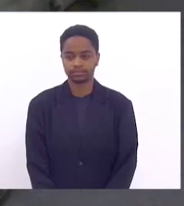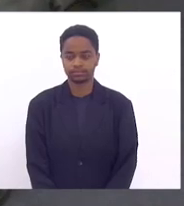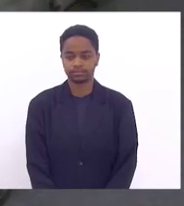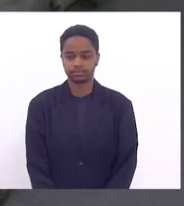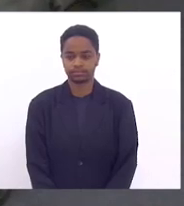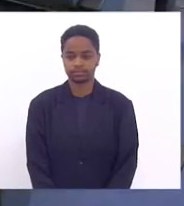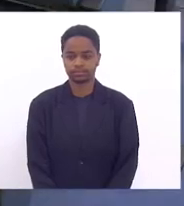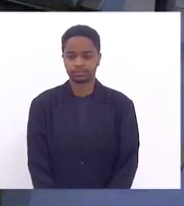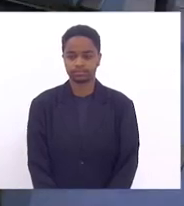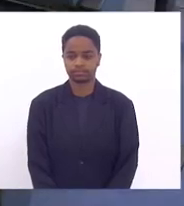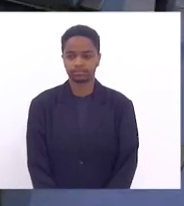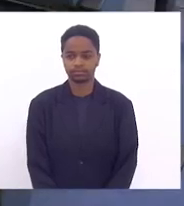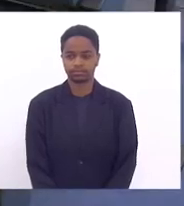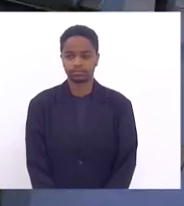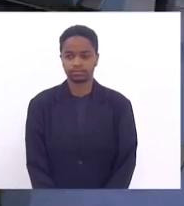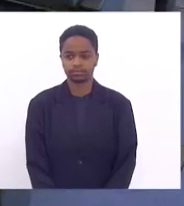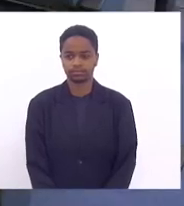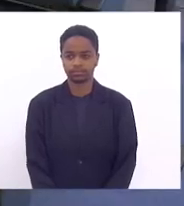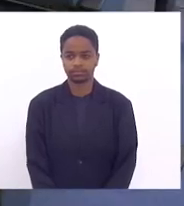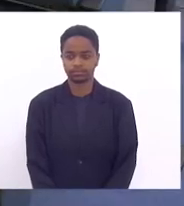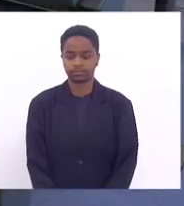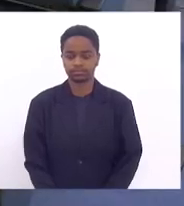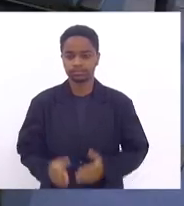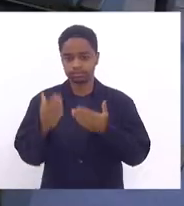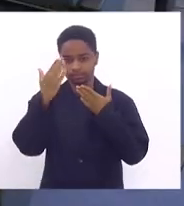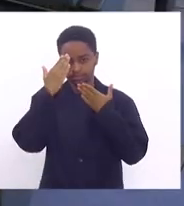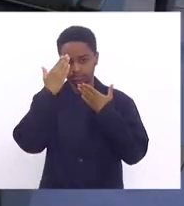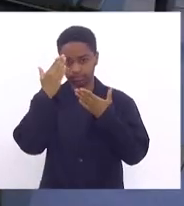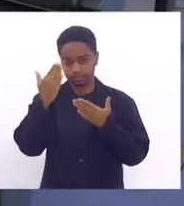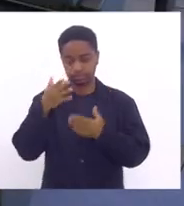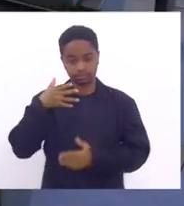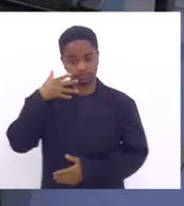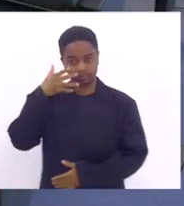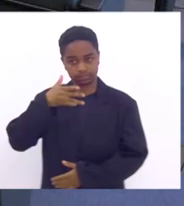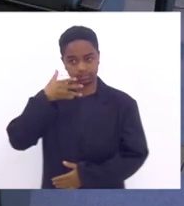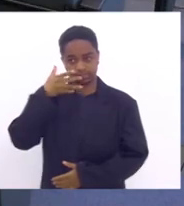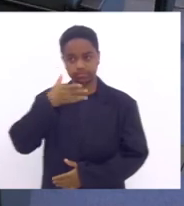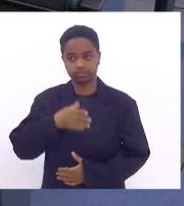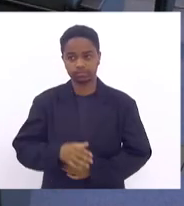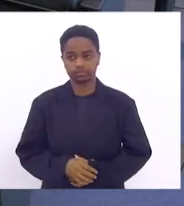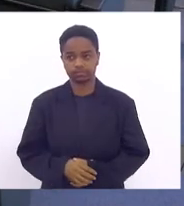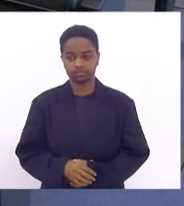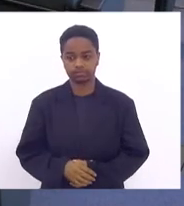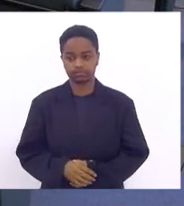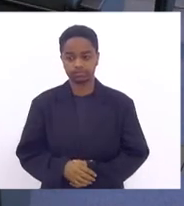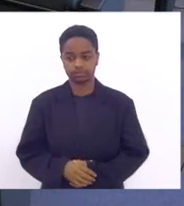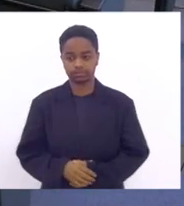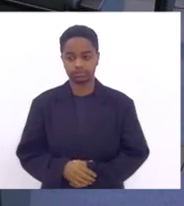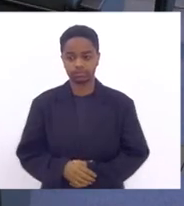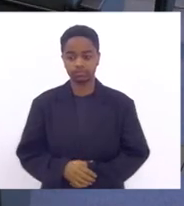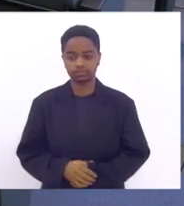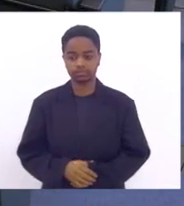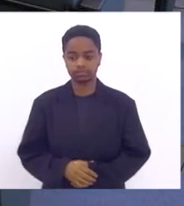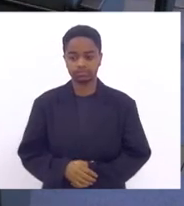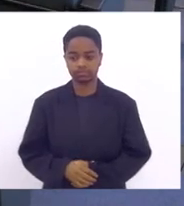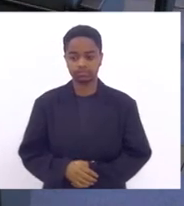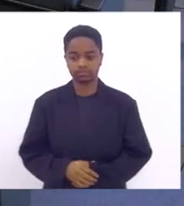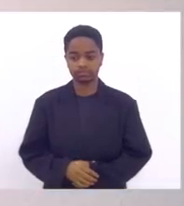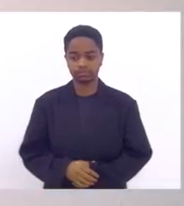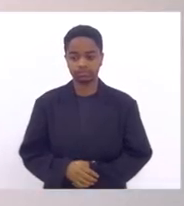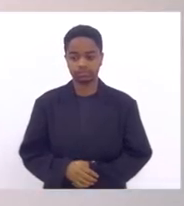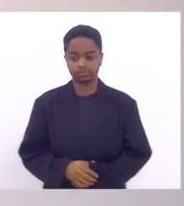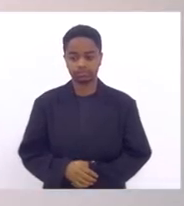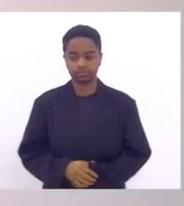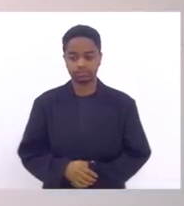Doutora Dra Roberta Muito obrigado pela palestra Eu particularmente eh